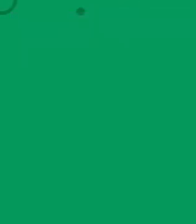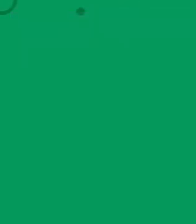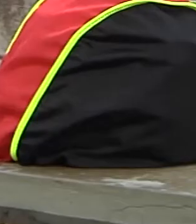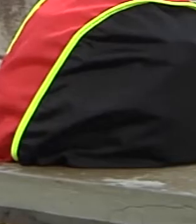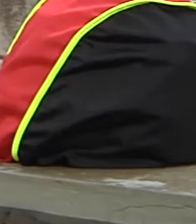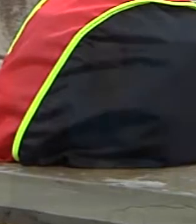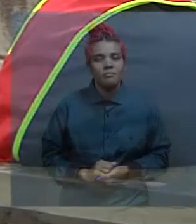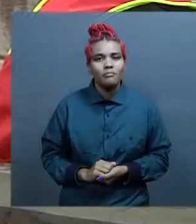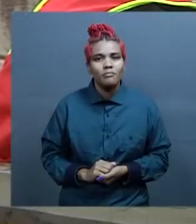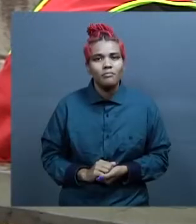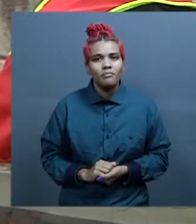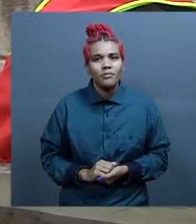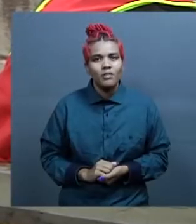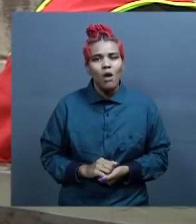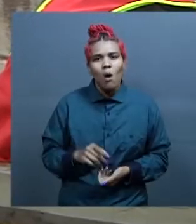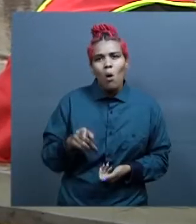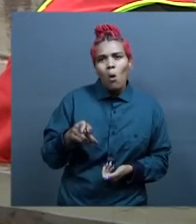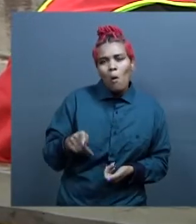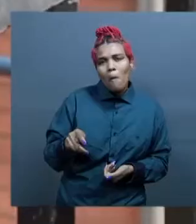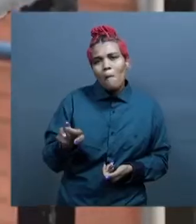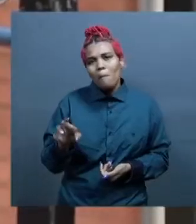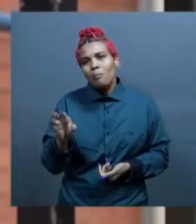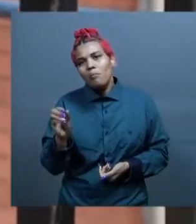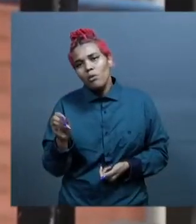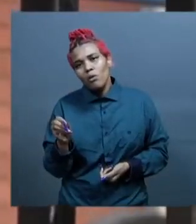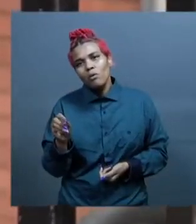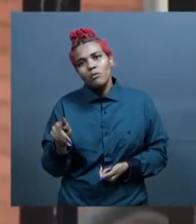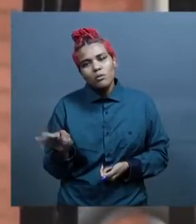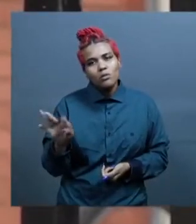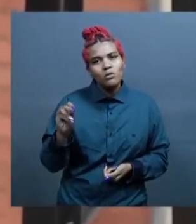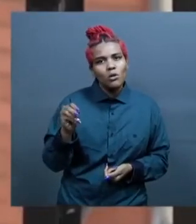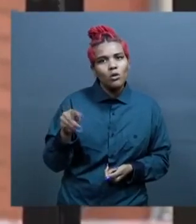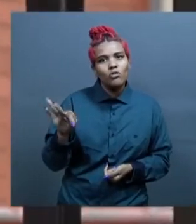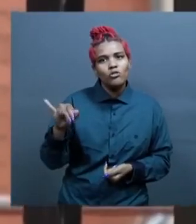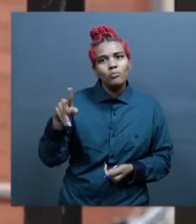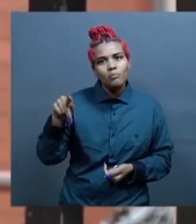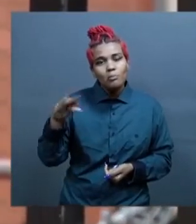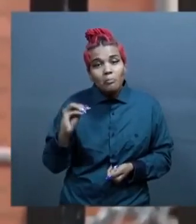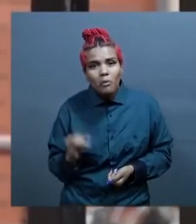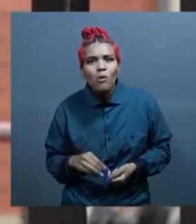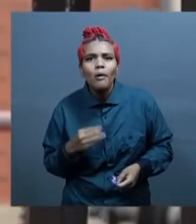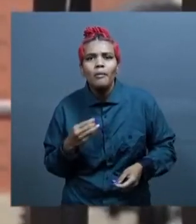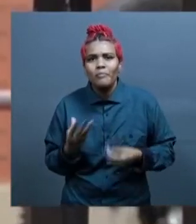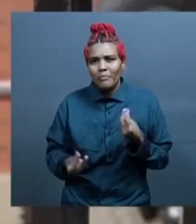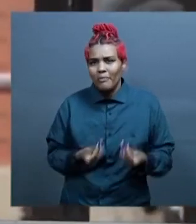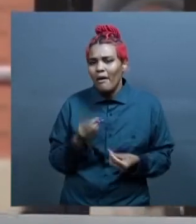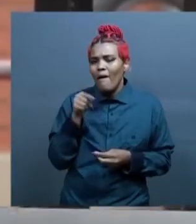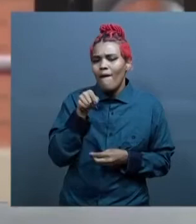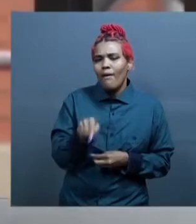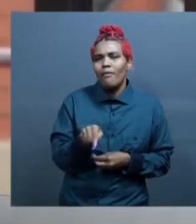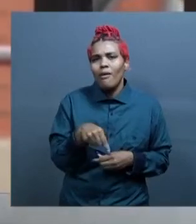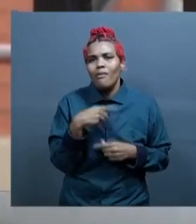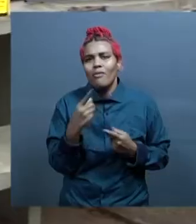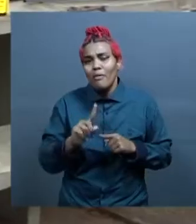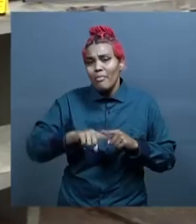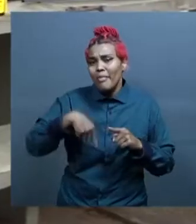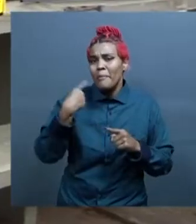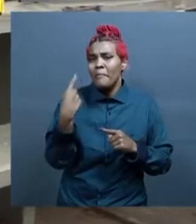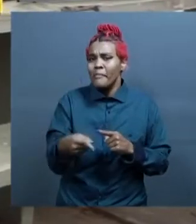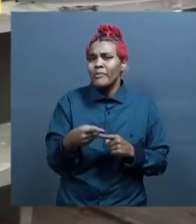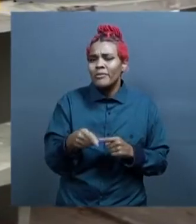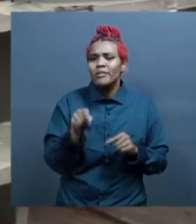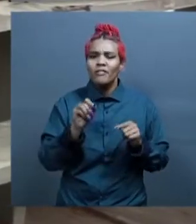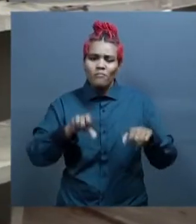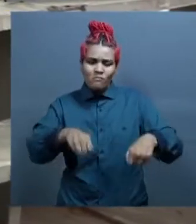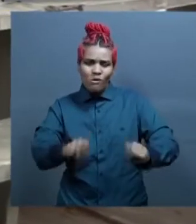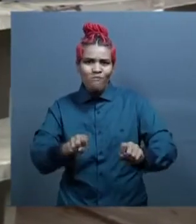o protótipo é este em breve esses objetos vão dar forma a uma moto tudo está